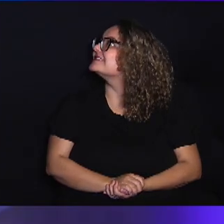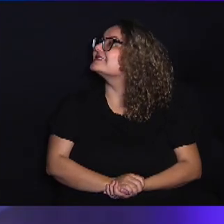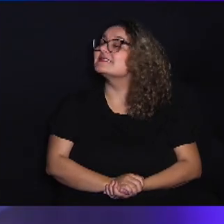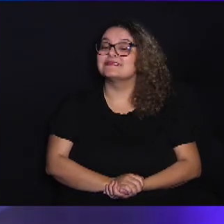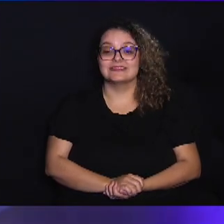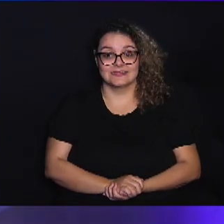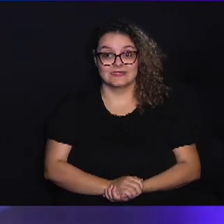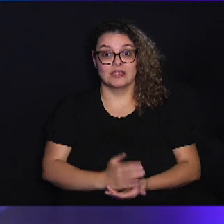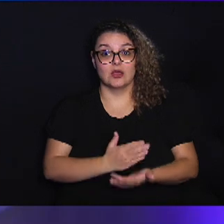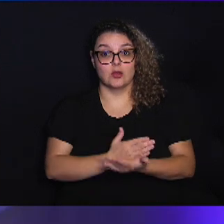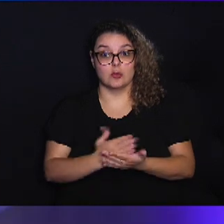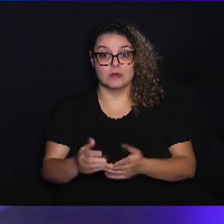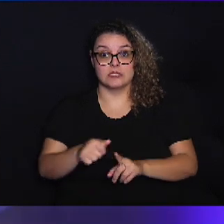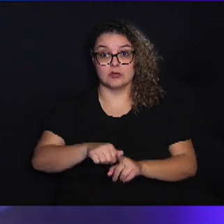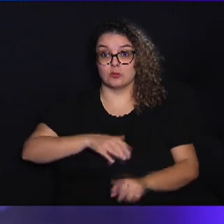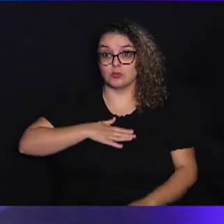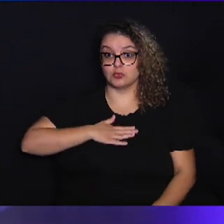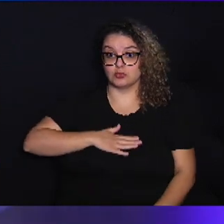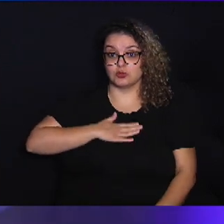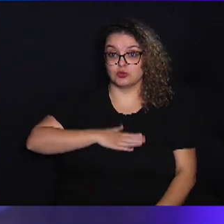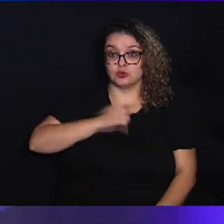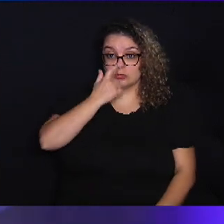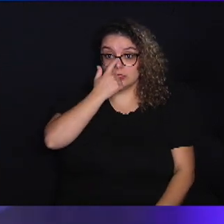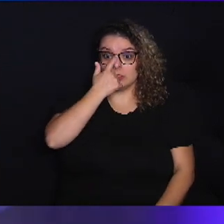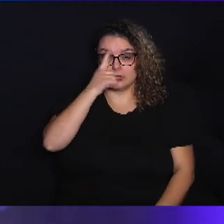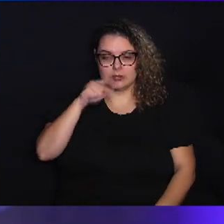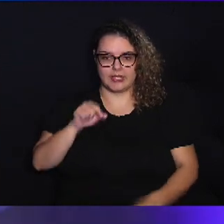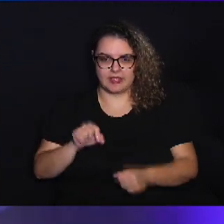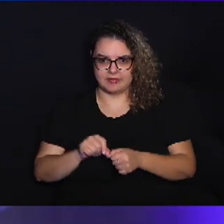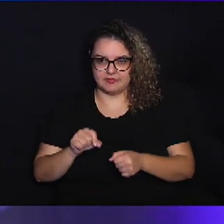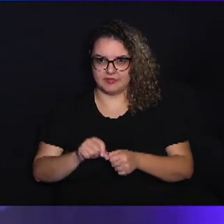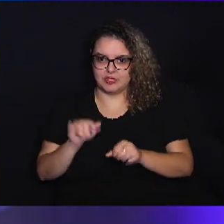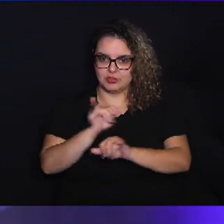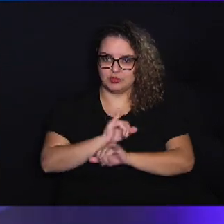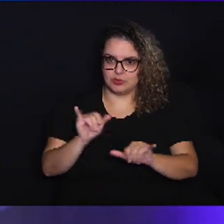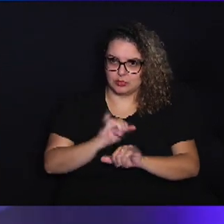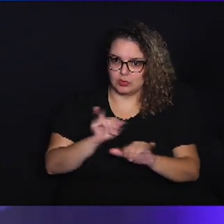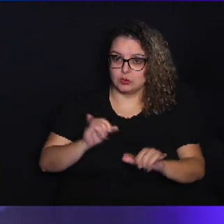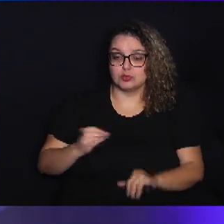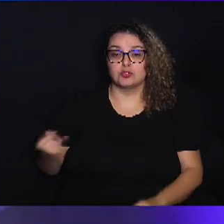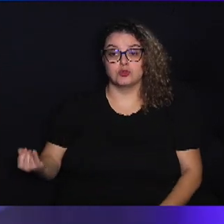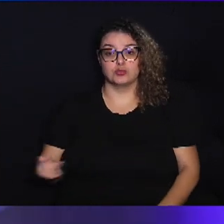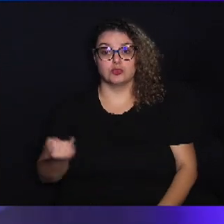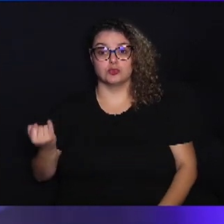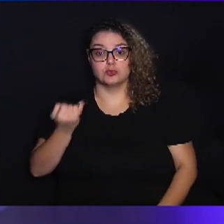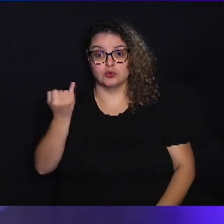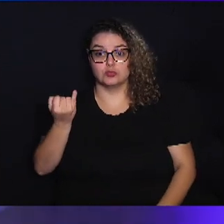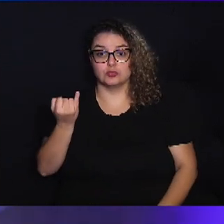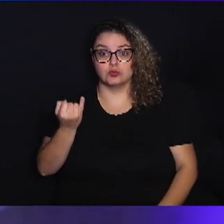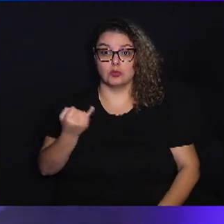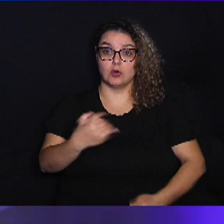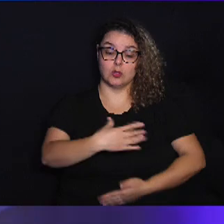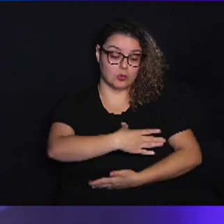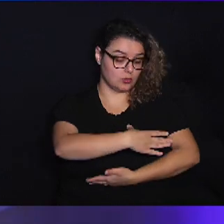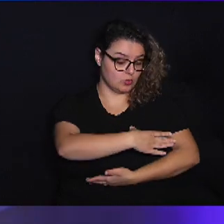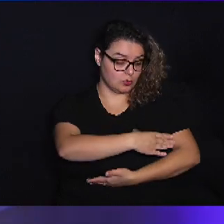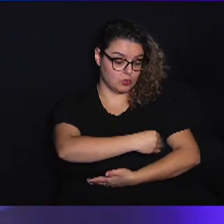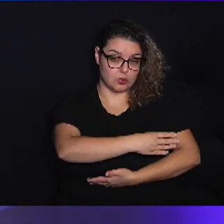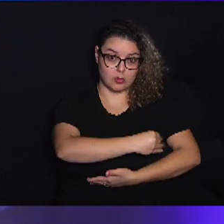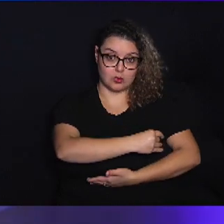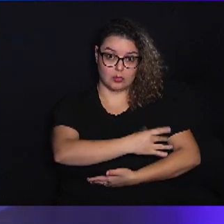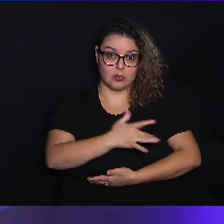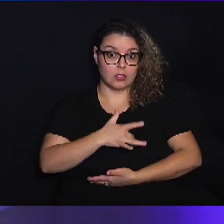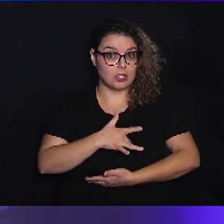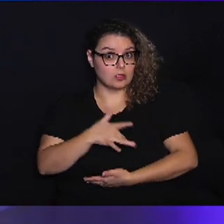Entramos no mês de agosto, onde é realizado a campanha sobre a importância do aleitamento e da doação do